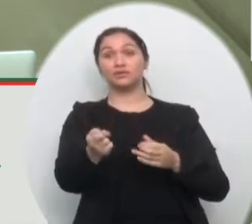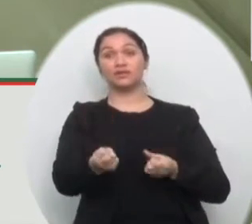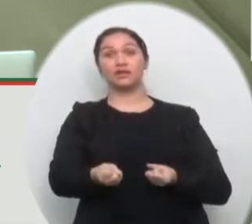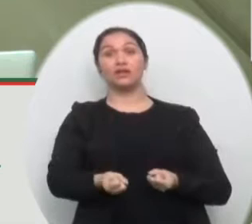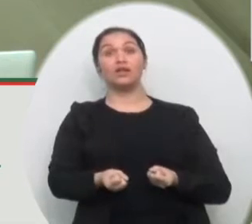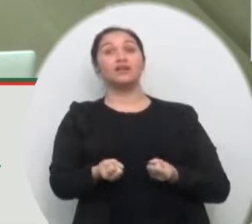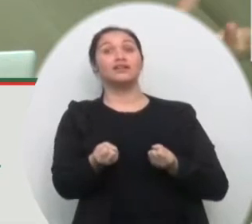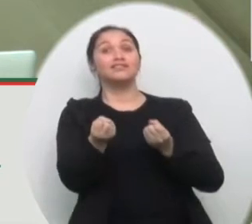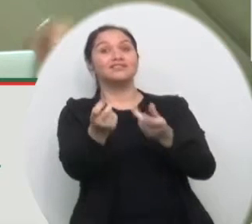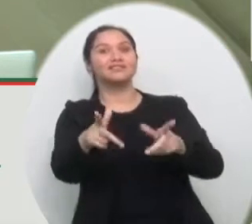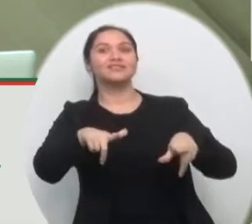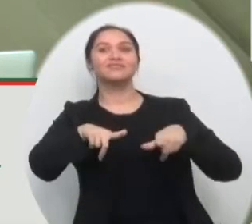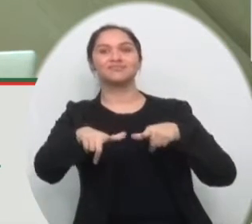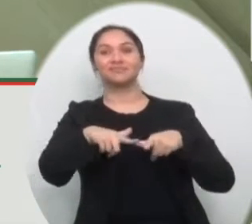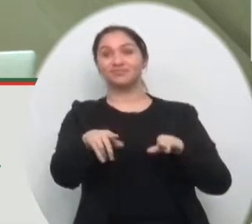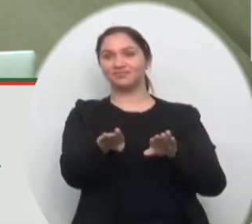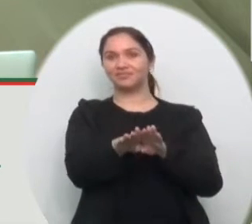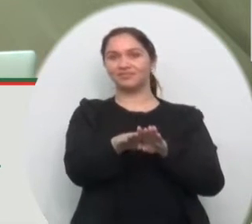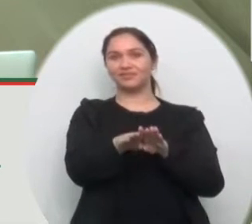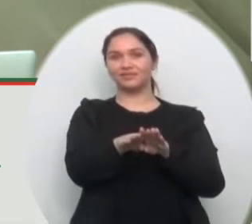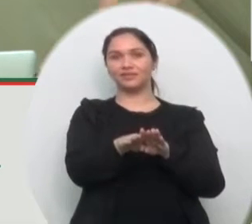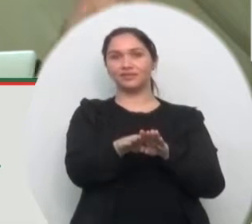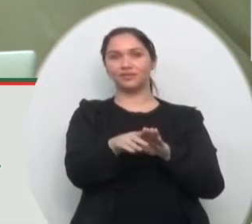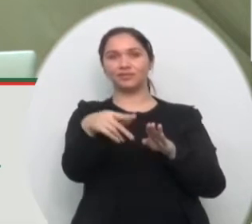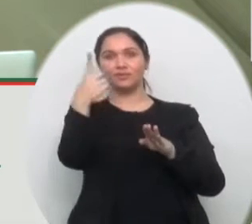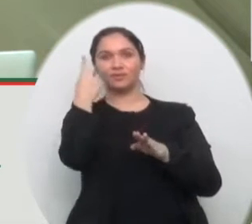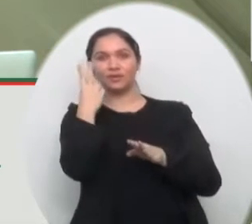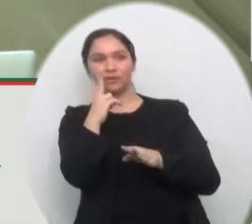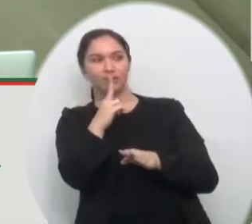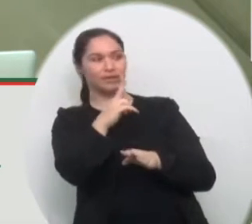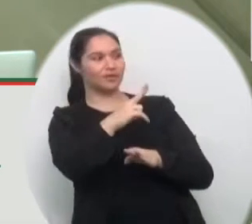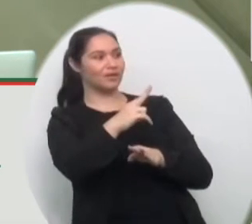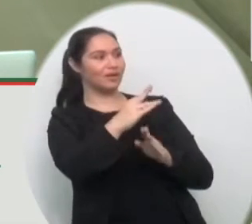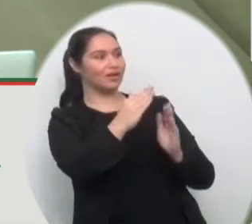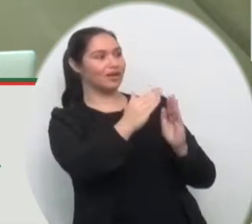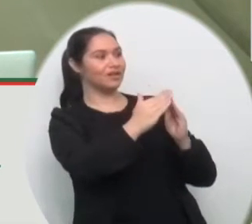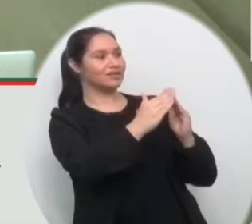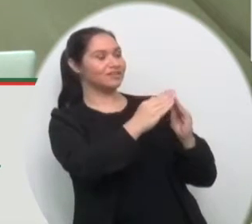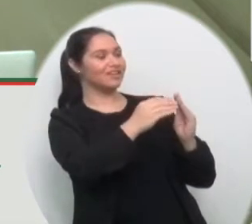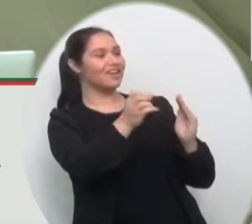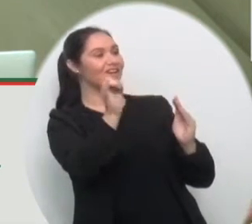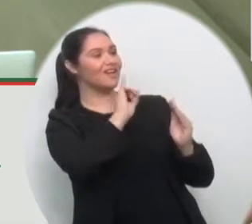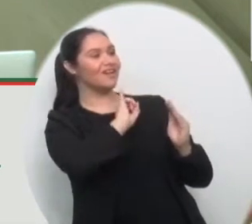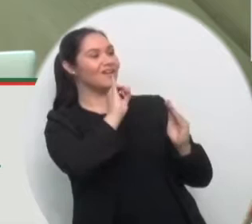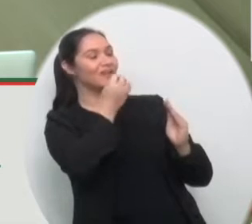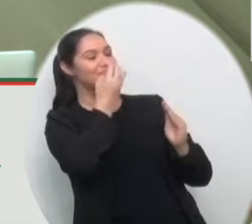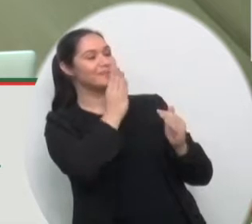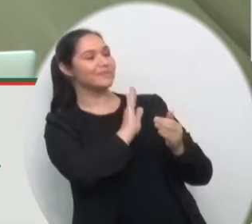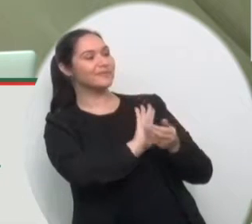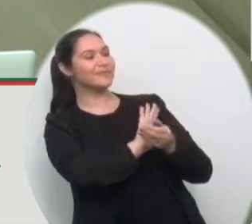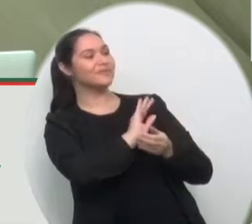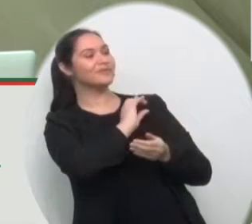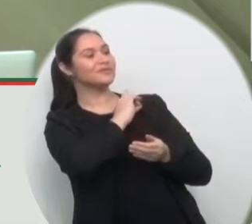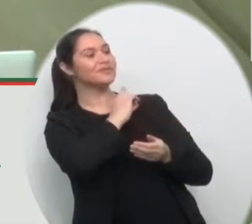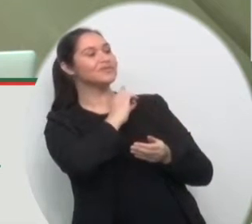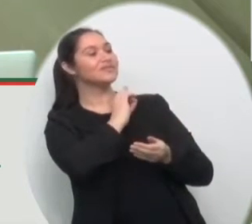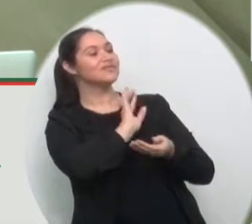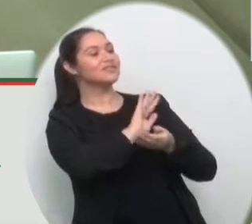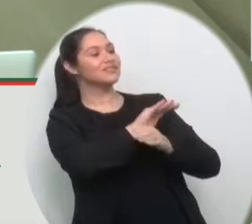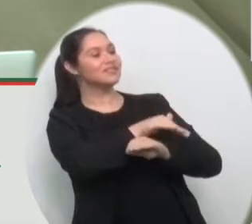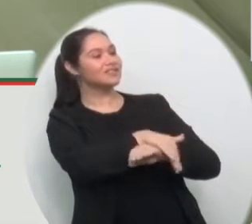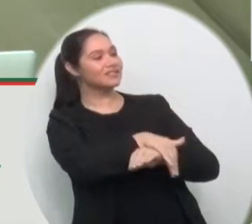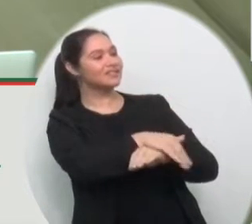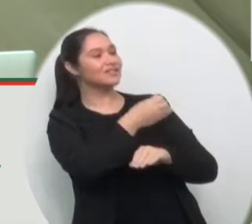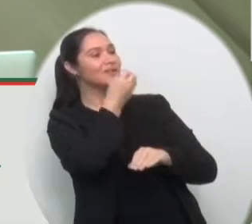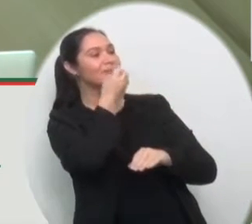bom dia para o vizinho. A gente não conhece o dono daquela empresa. Ele não faz nem questão de vir na comunidade. Por